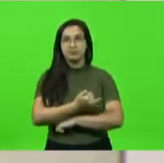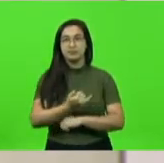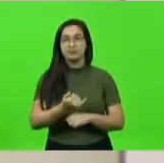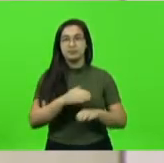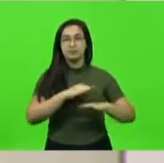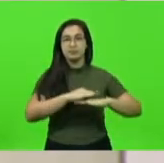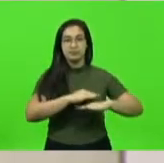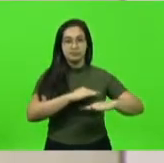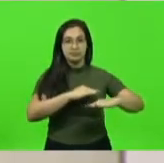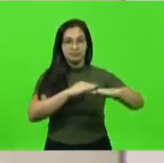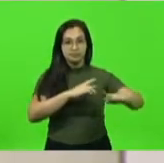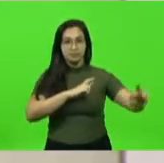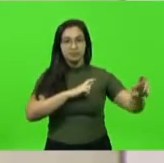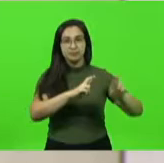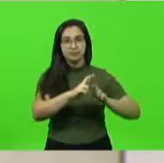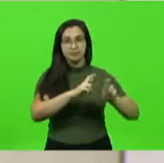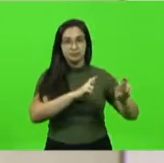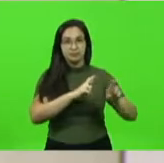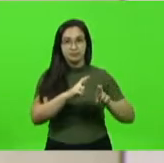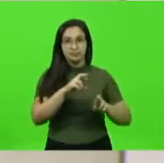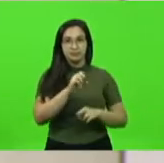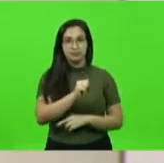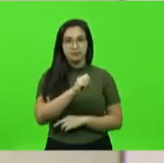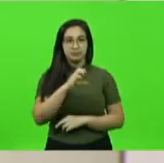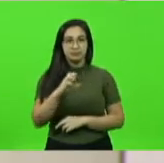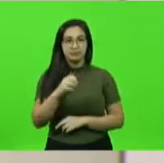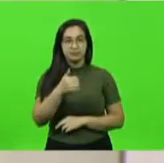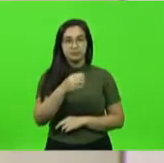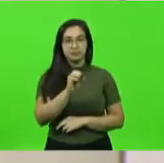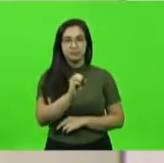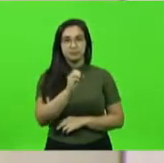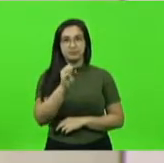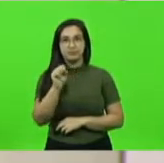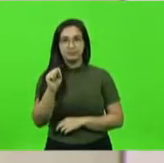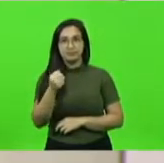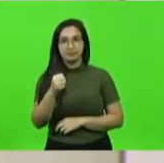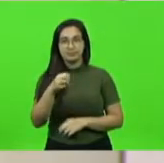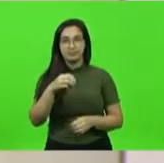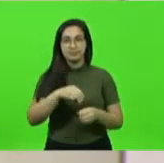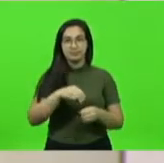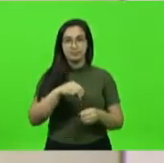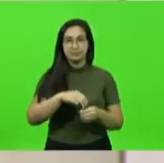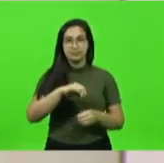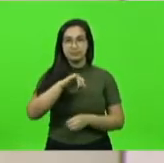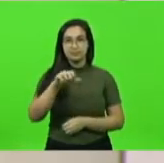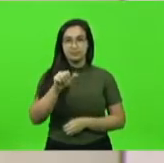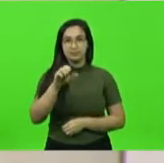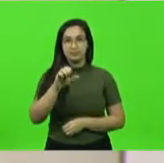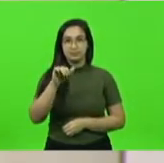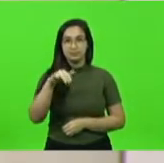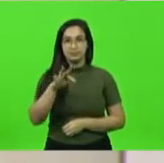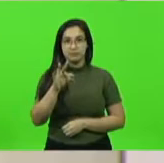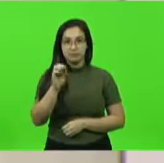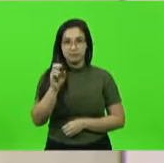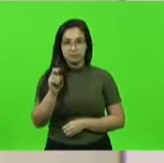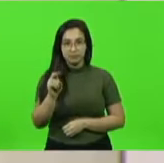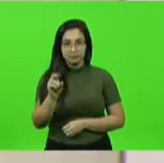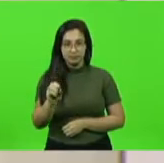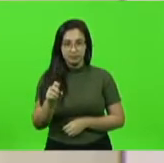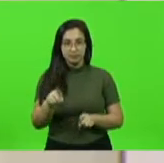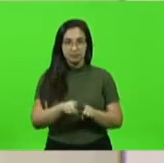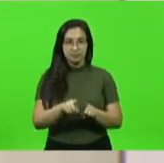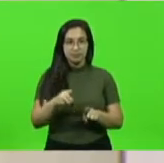pavimentação da rodovia SC-108 entre os municípios de Jacinto Machado e Praia Grande.